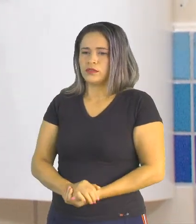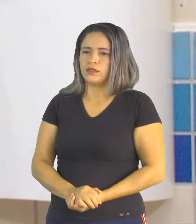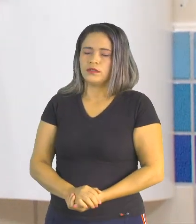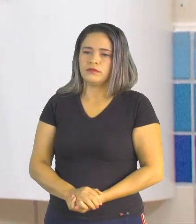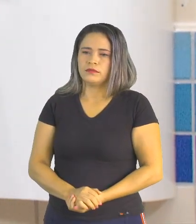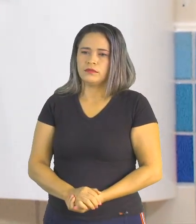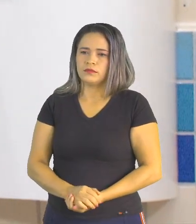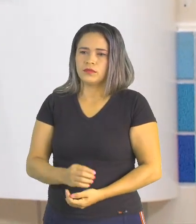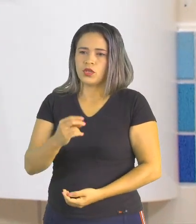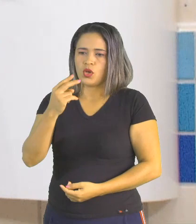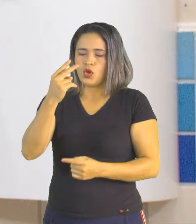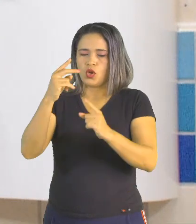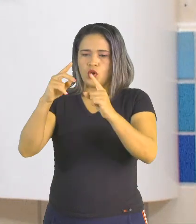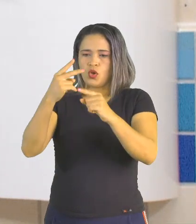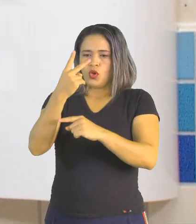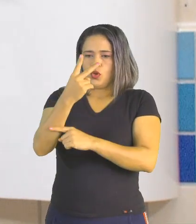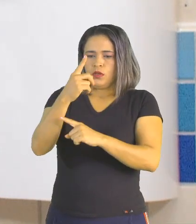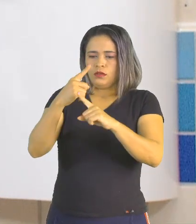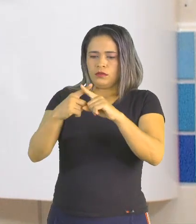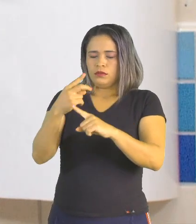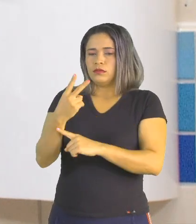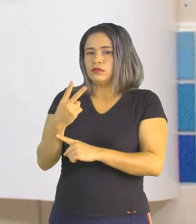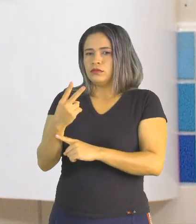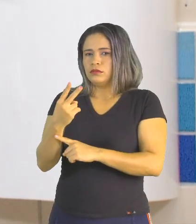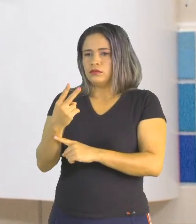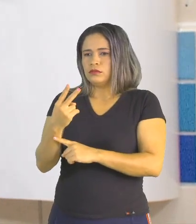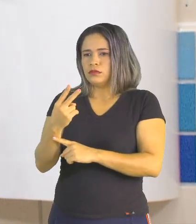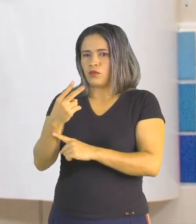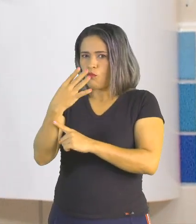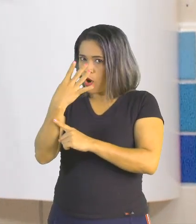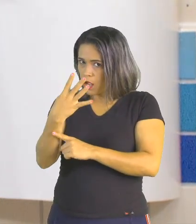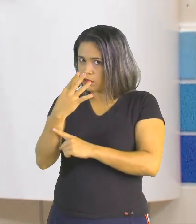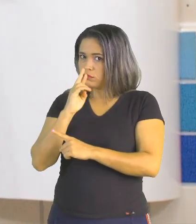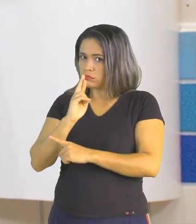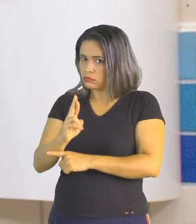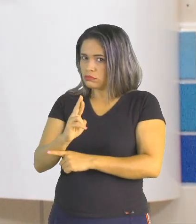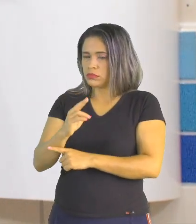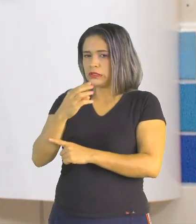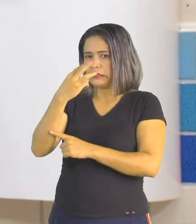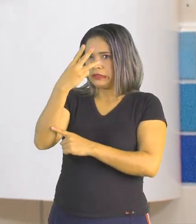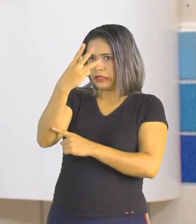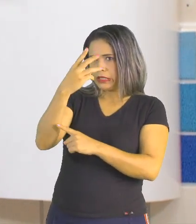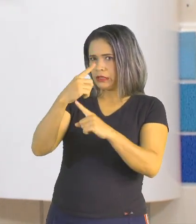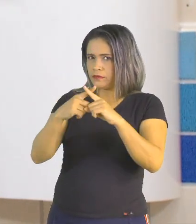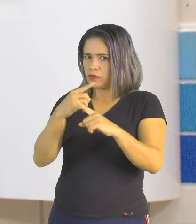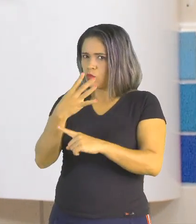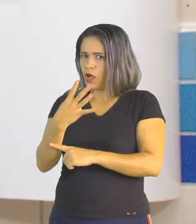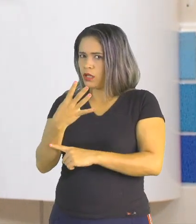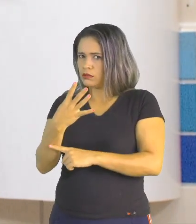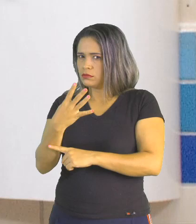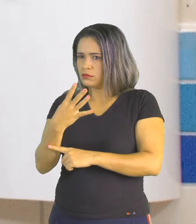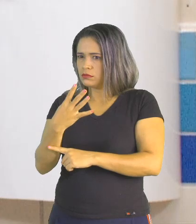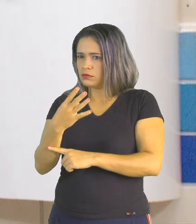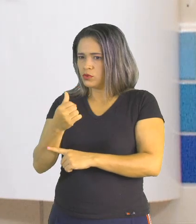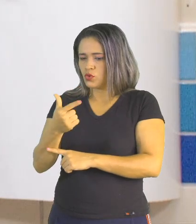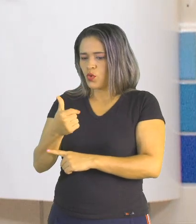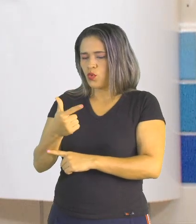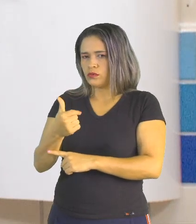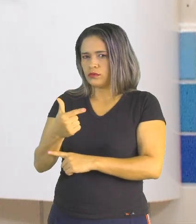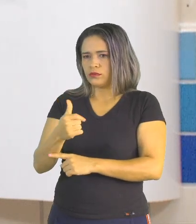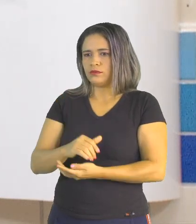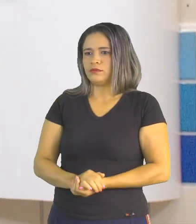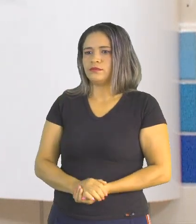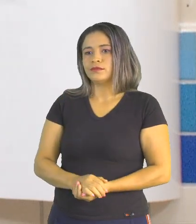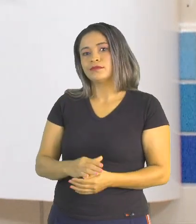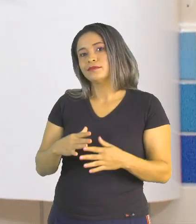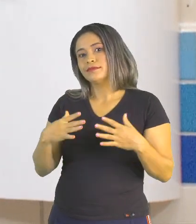vezes. 2 vezes 2, 4. 3 vezes 4, 12.